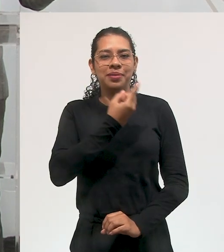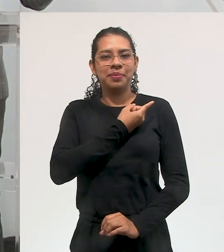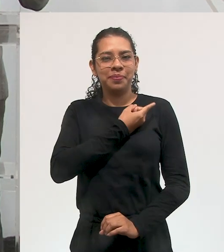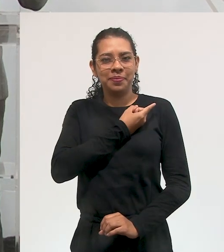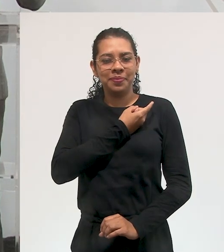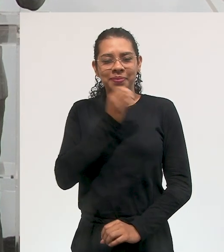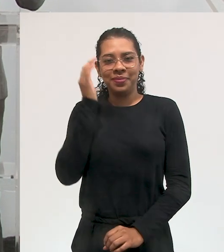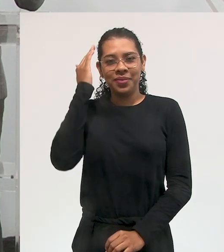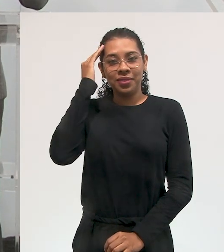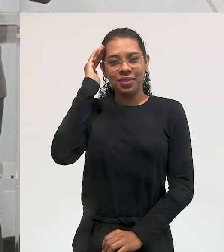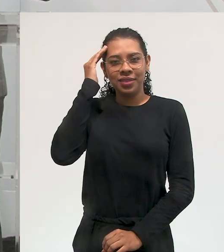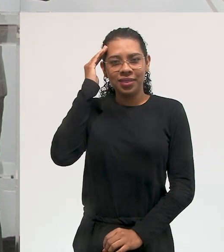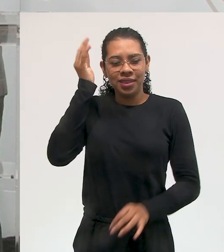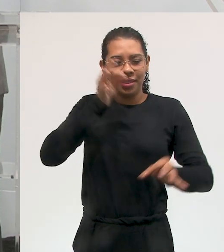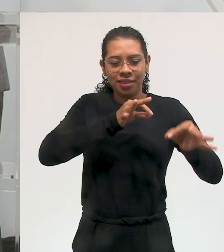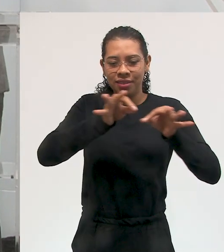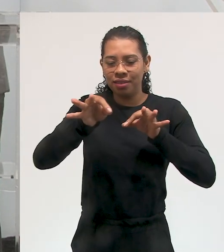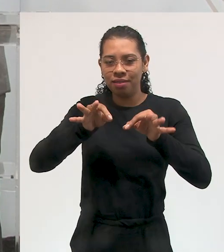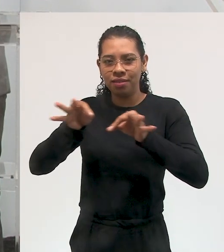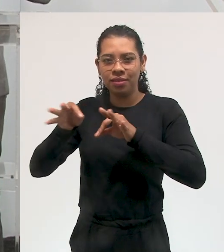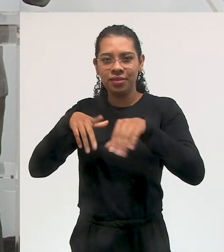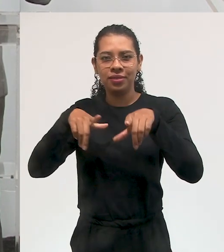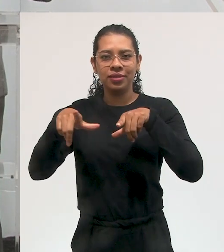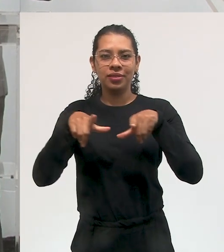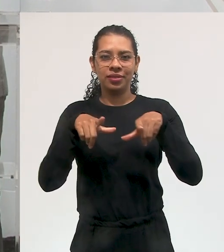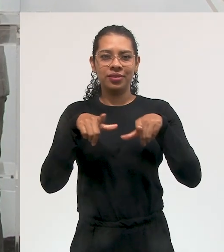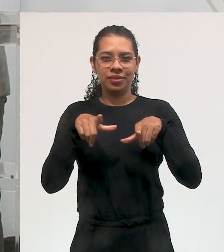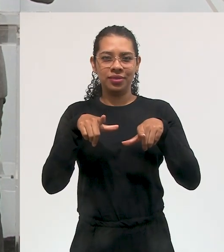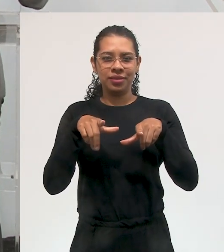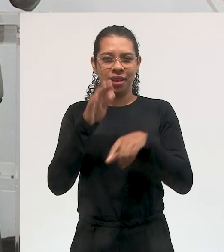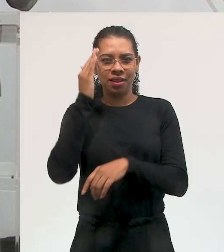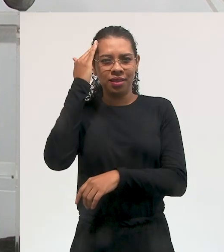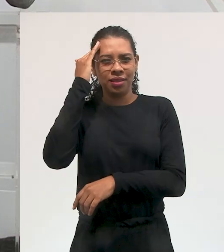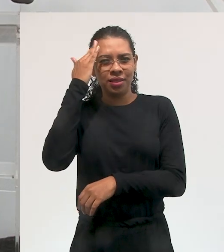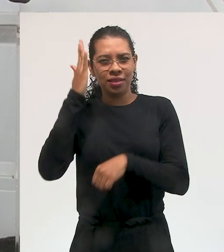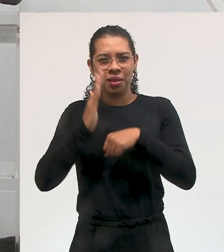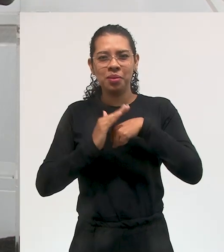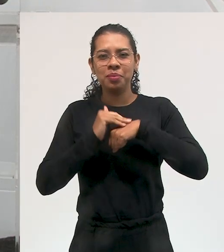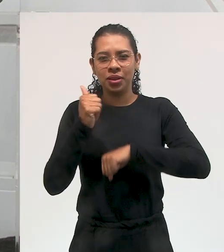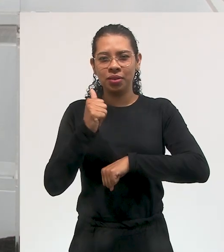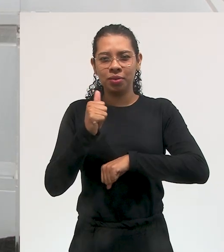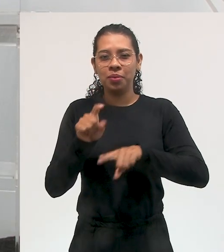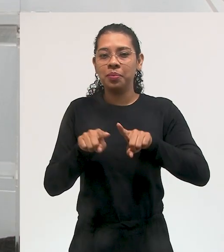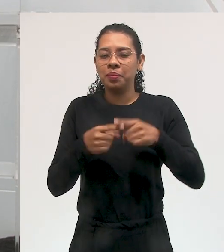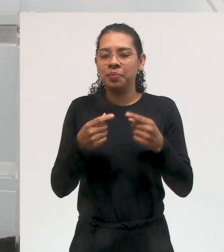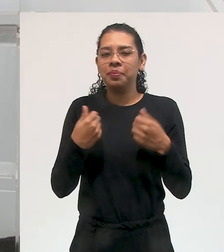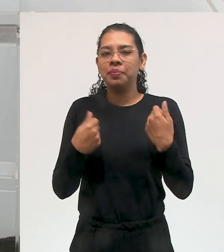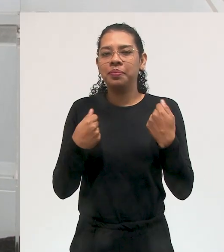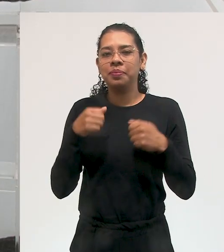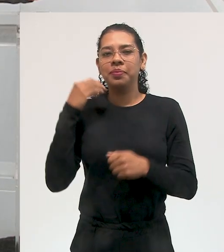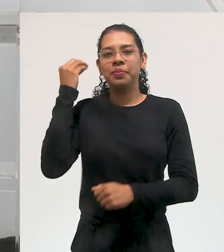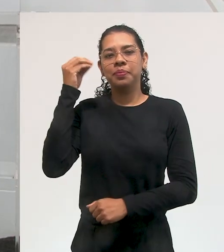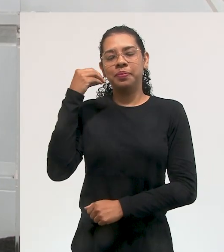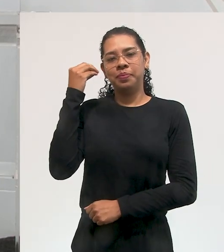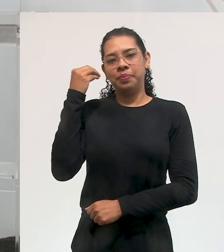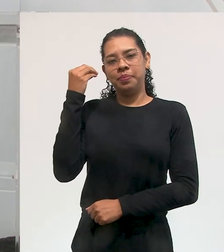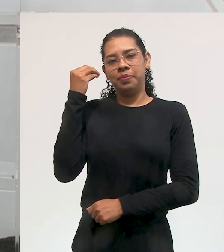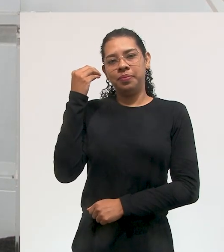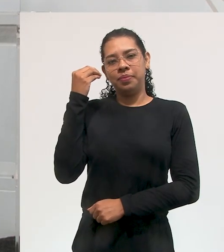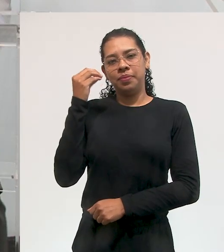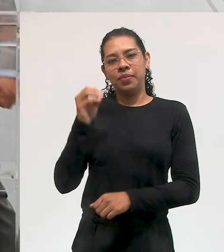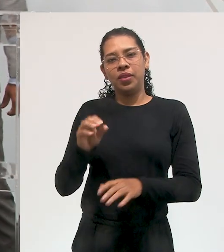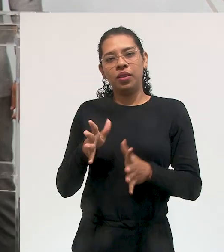vai querer para nós mesmos, né? Só nós vamos conseguir, né, entender essa organização do trabalho e se encontrar. E a gente vai